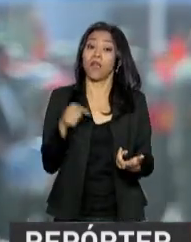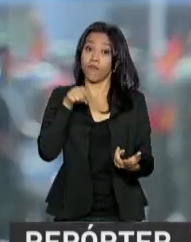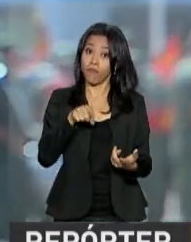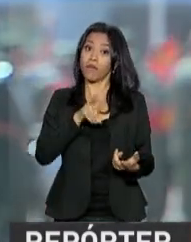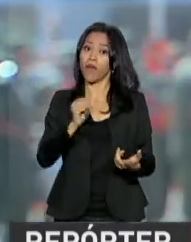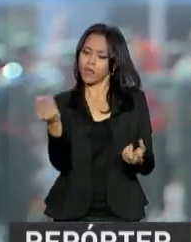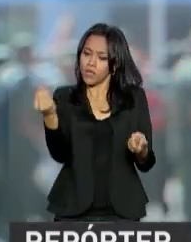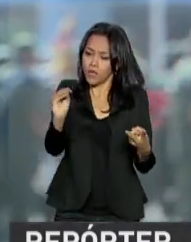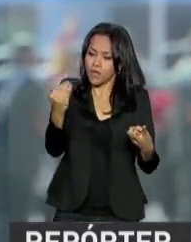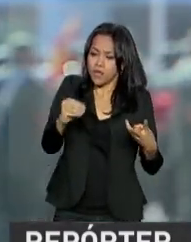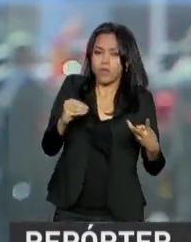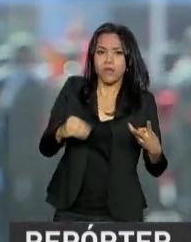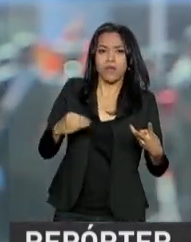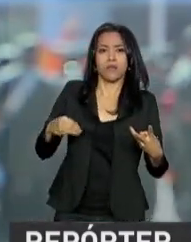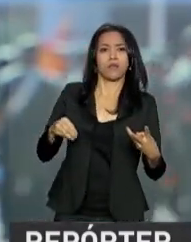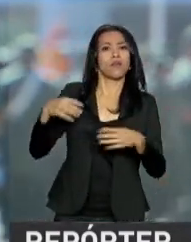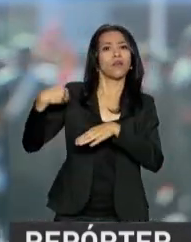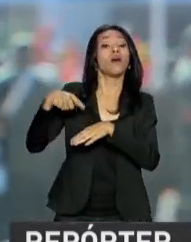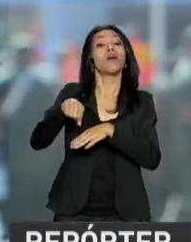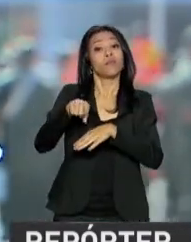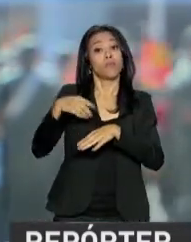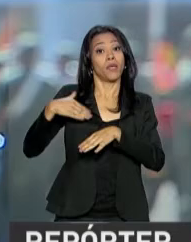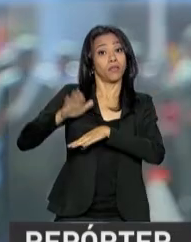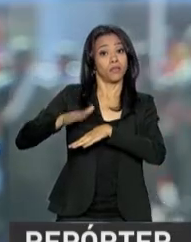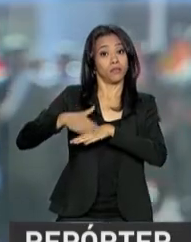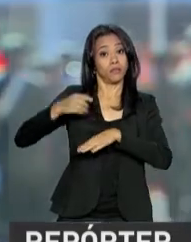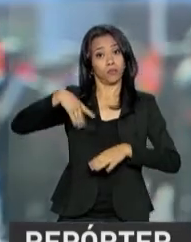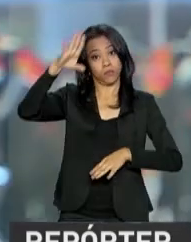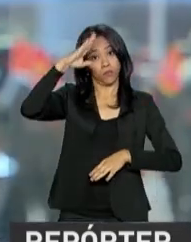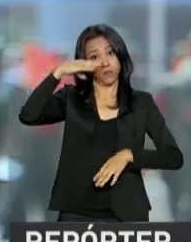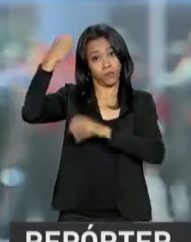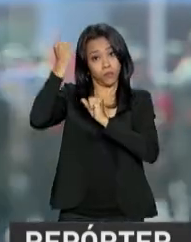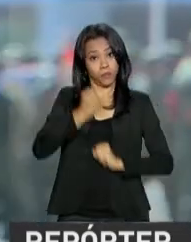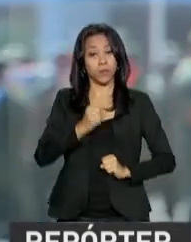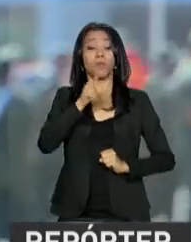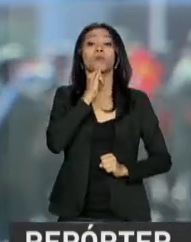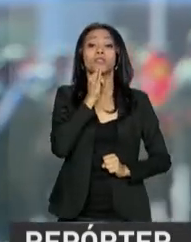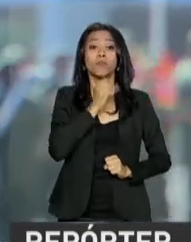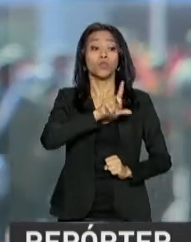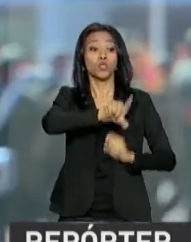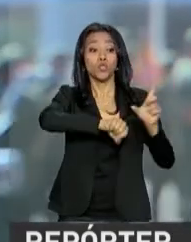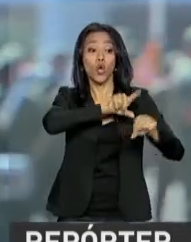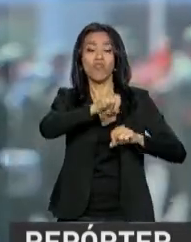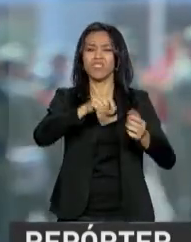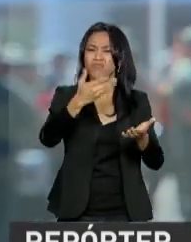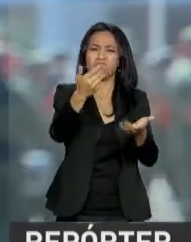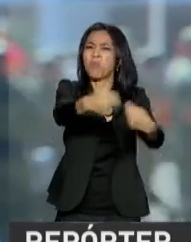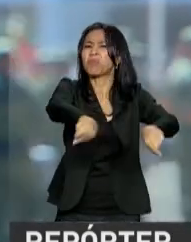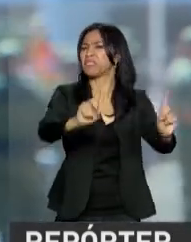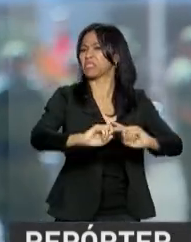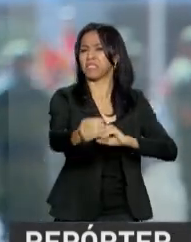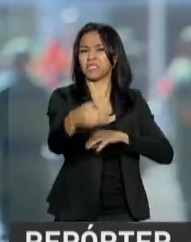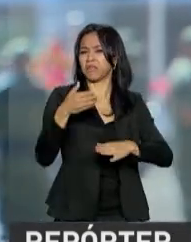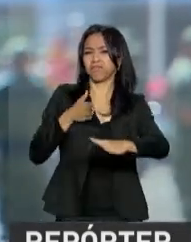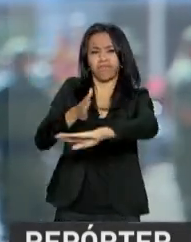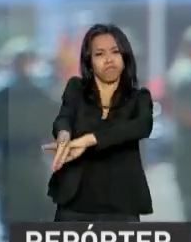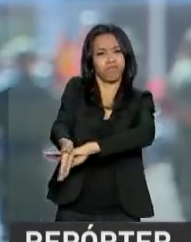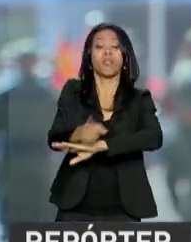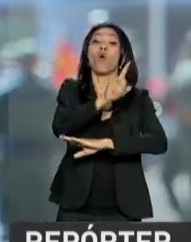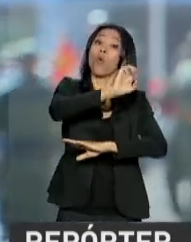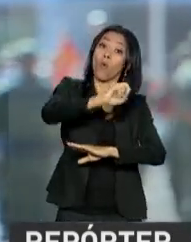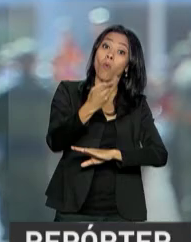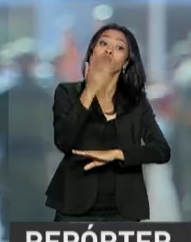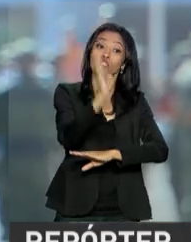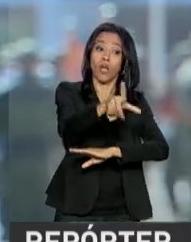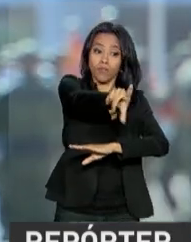atualizado pelos órgãos militares com informações dos jovens dispensados ou incorporados ao serviço